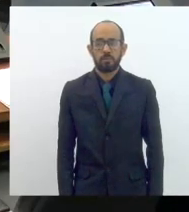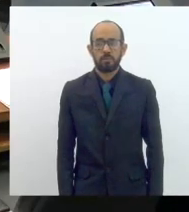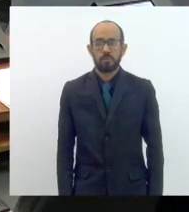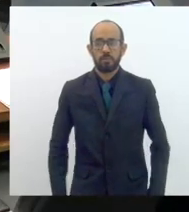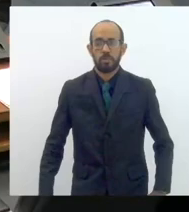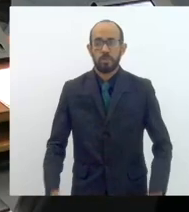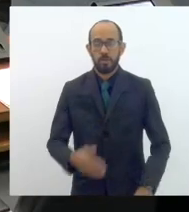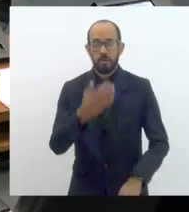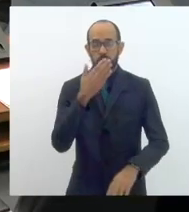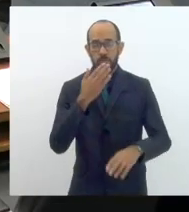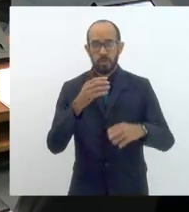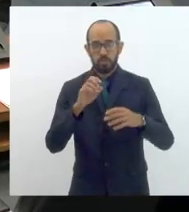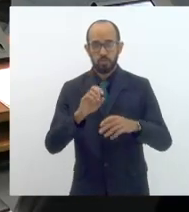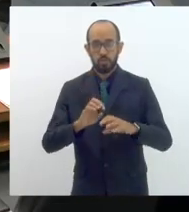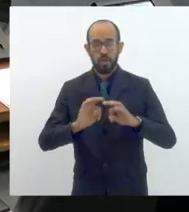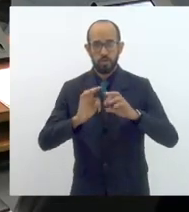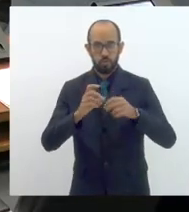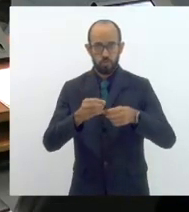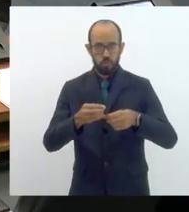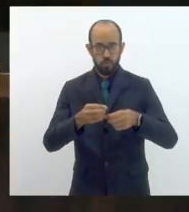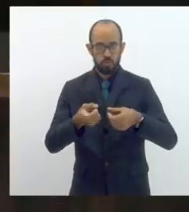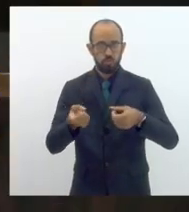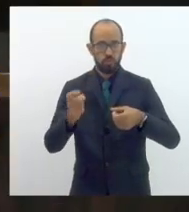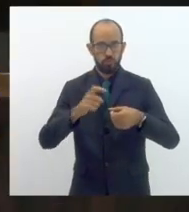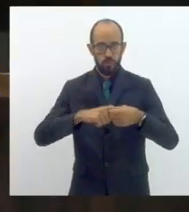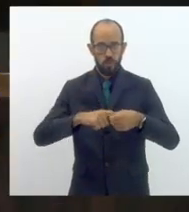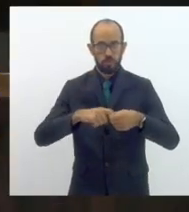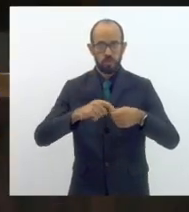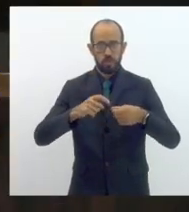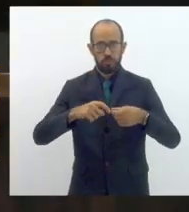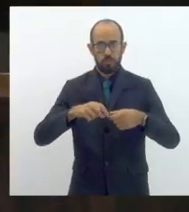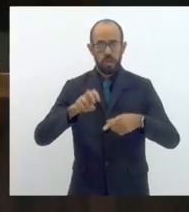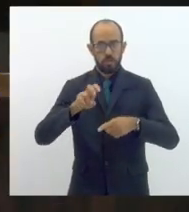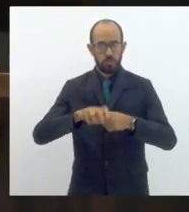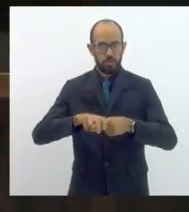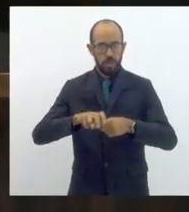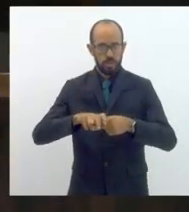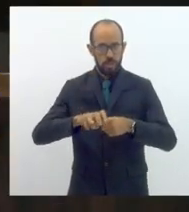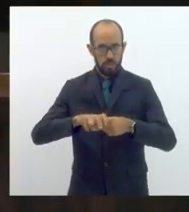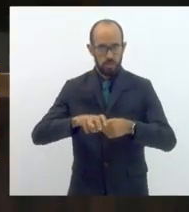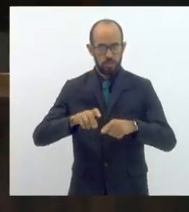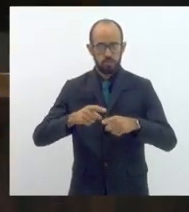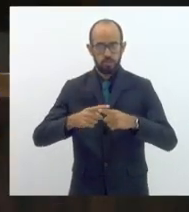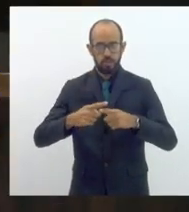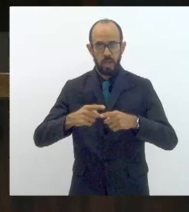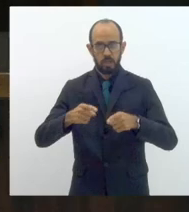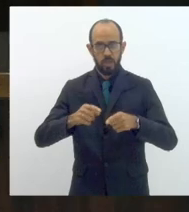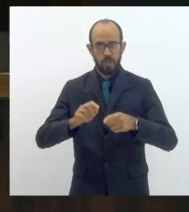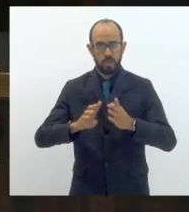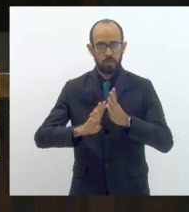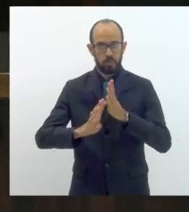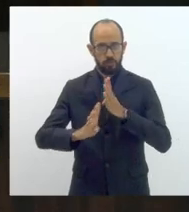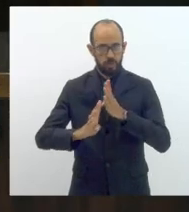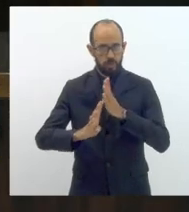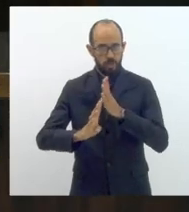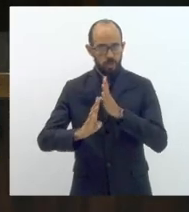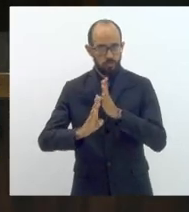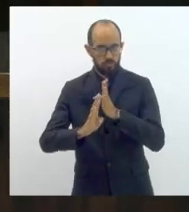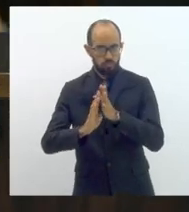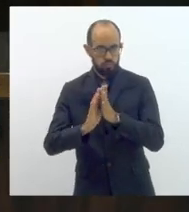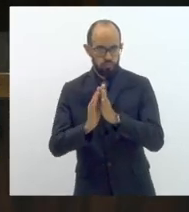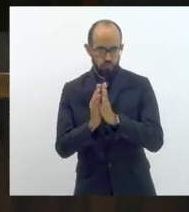Peço todos que vão retomando aos poucos seus lugares. Já está acabando aqui as assinaturas do